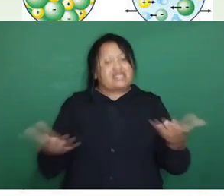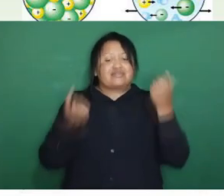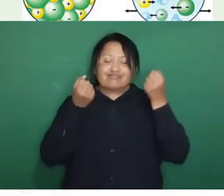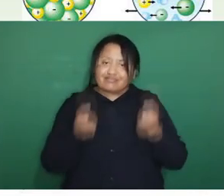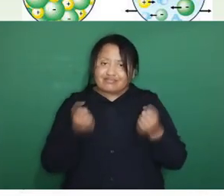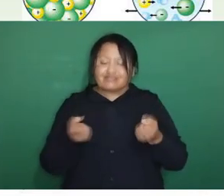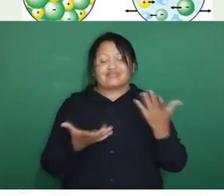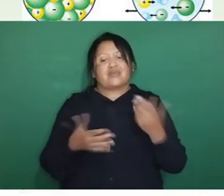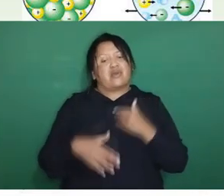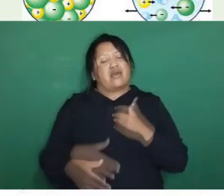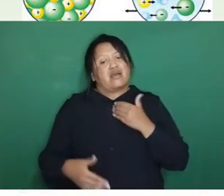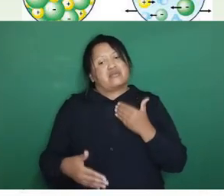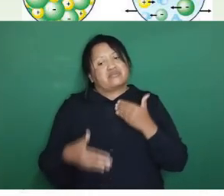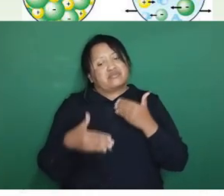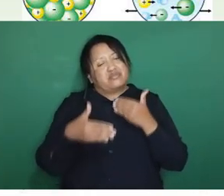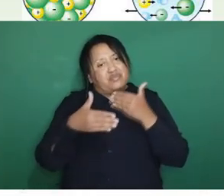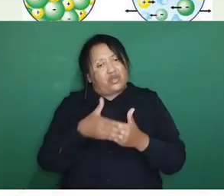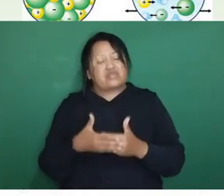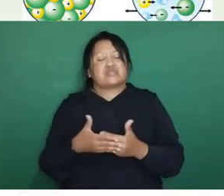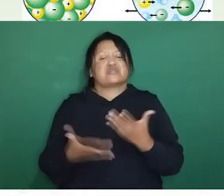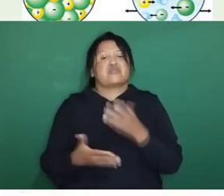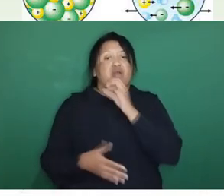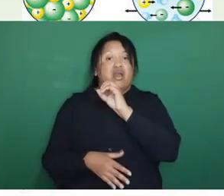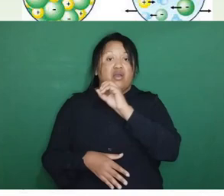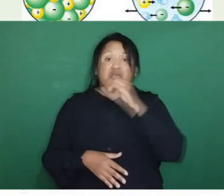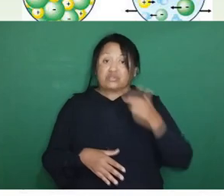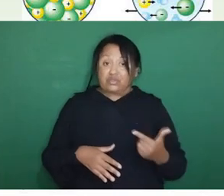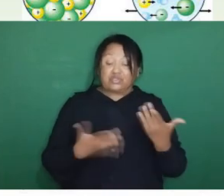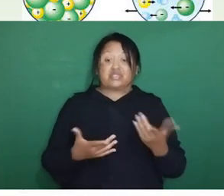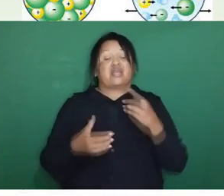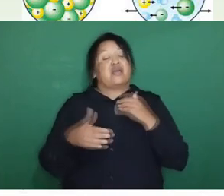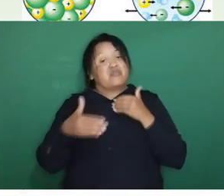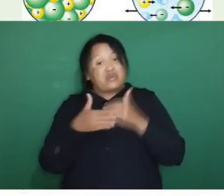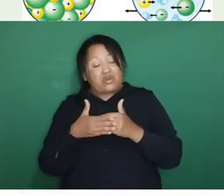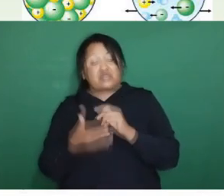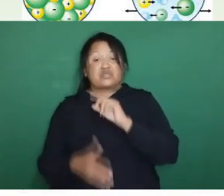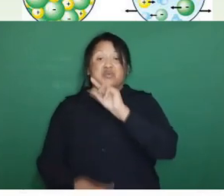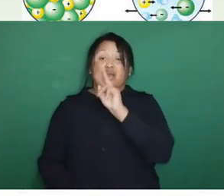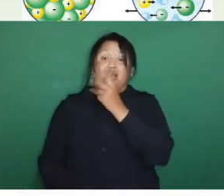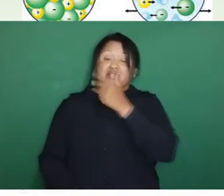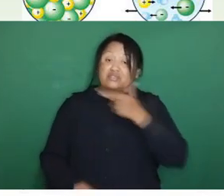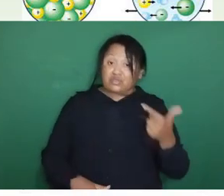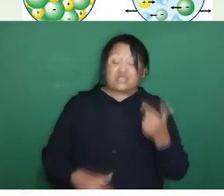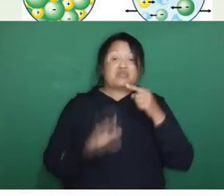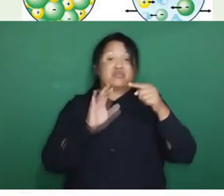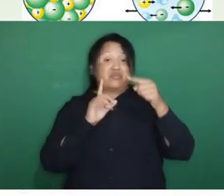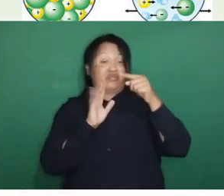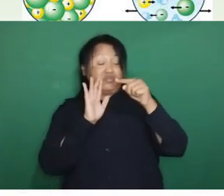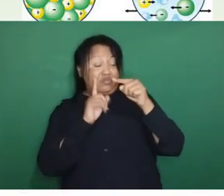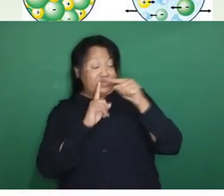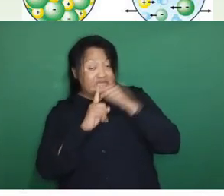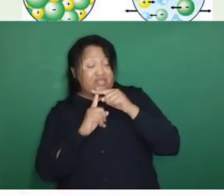próximo ao oxigena densidade negativa próximo ao hidrogênio densidade positiva essa densidade positiva de hidrogênio